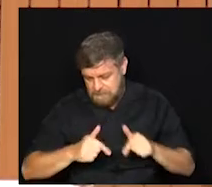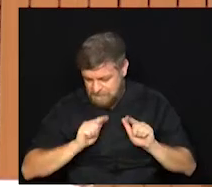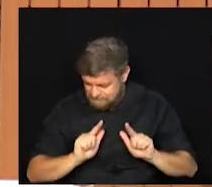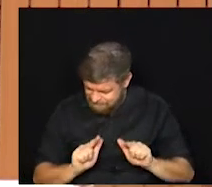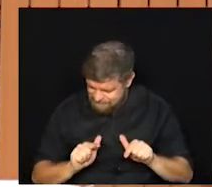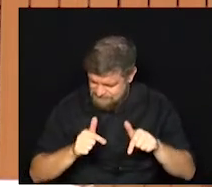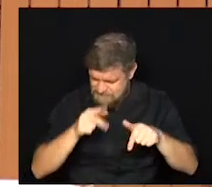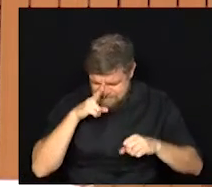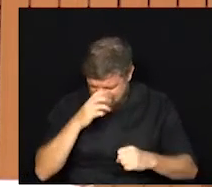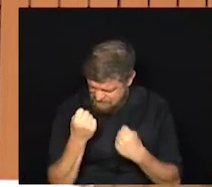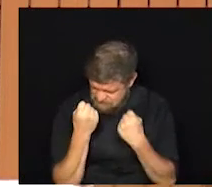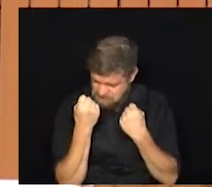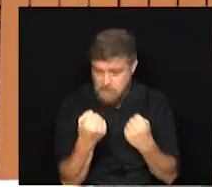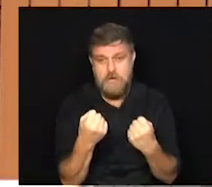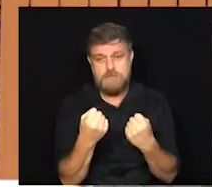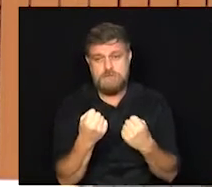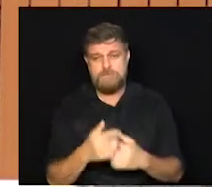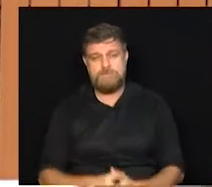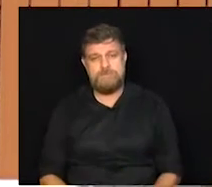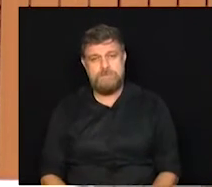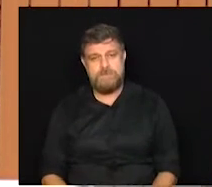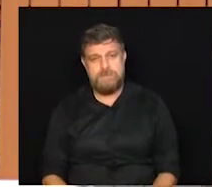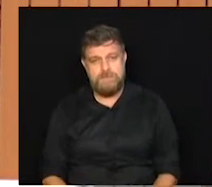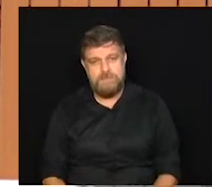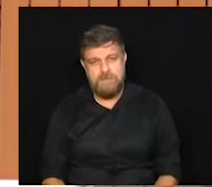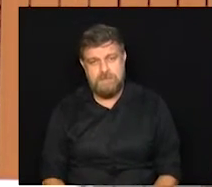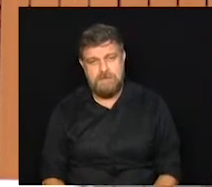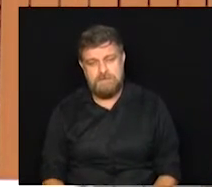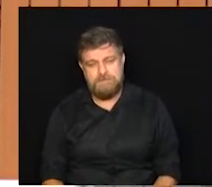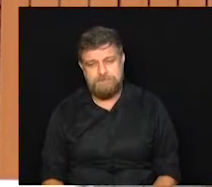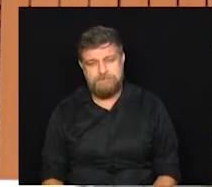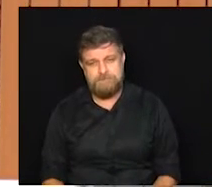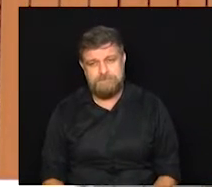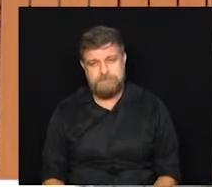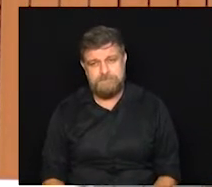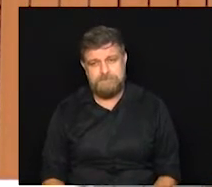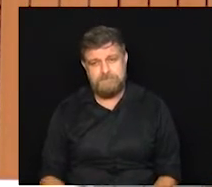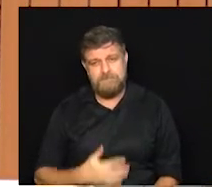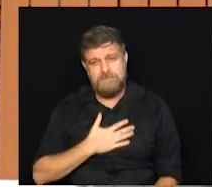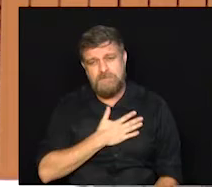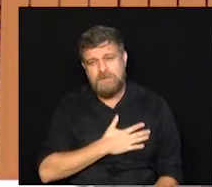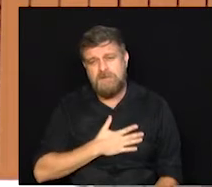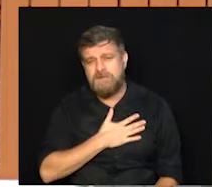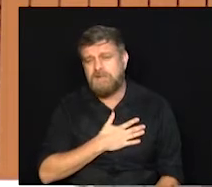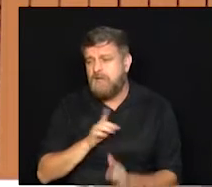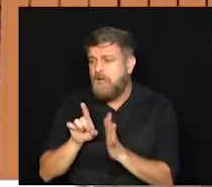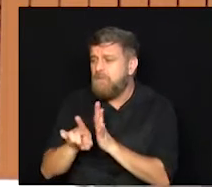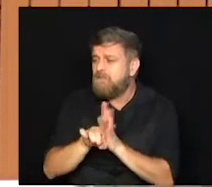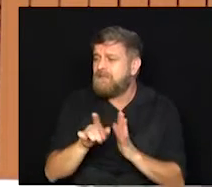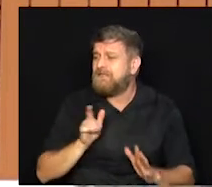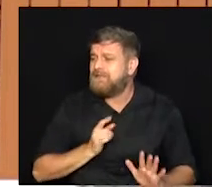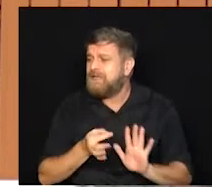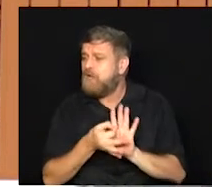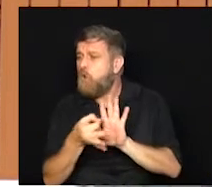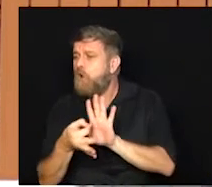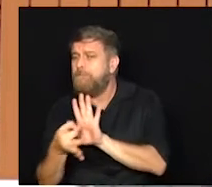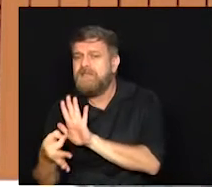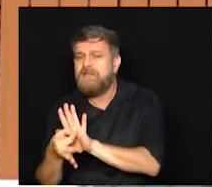sempre forte, tá? E eu gostaria de saber, tem mais alguém que gostaria de falar? O